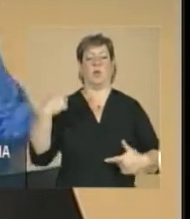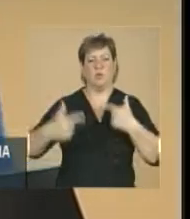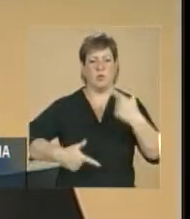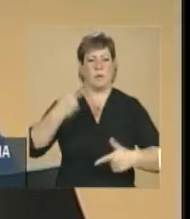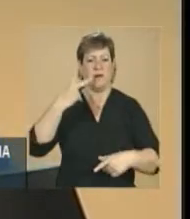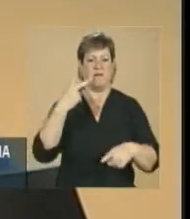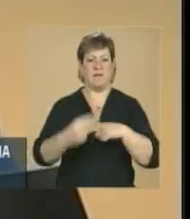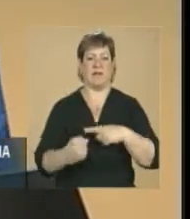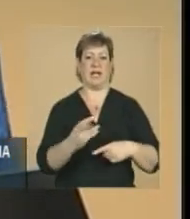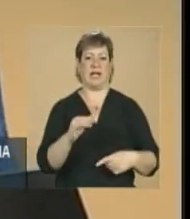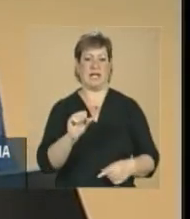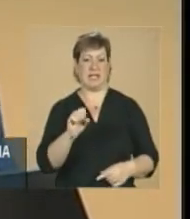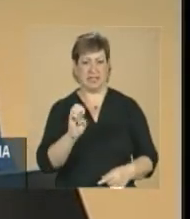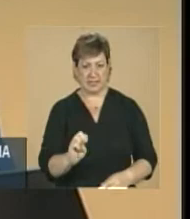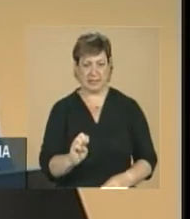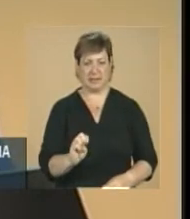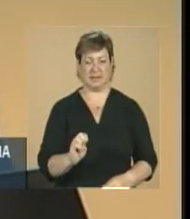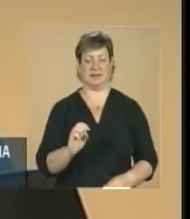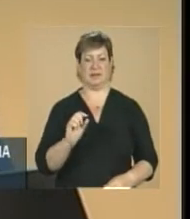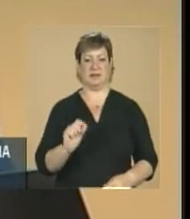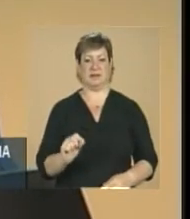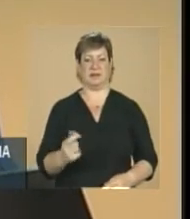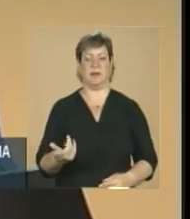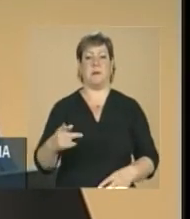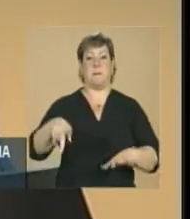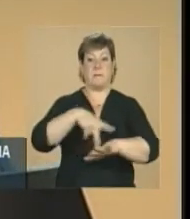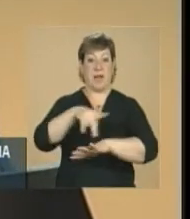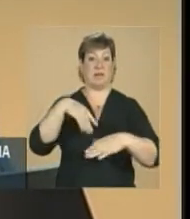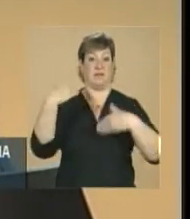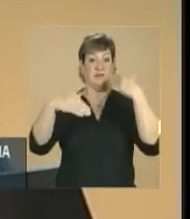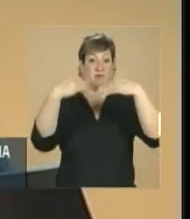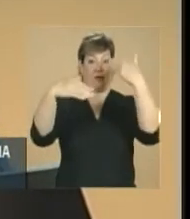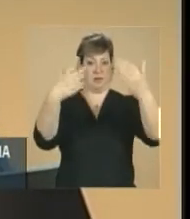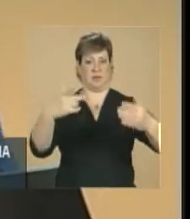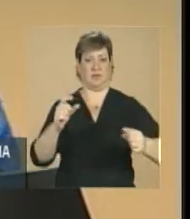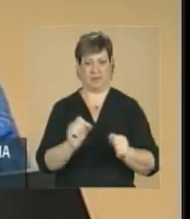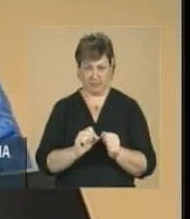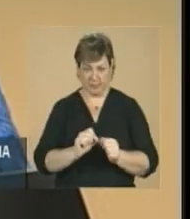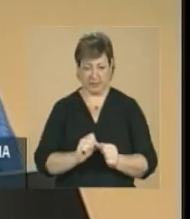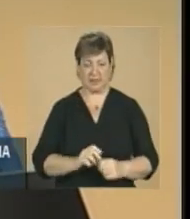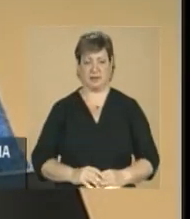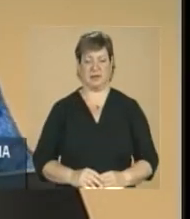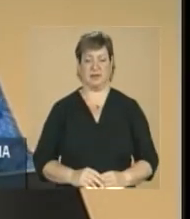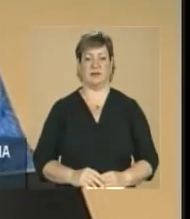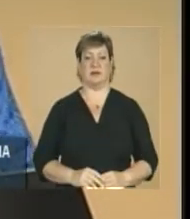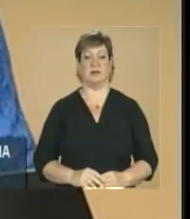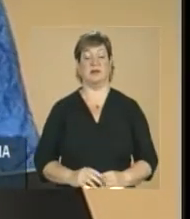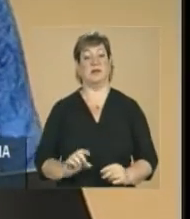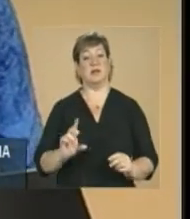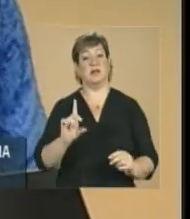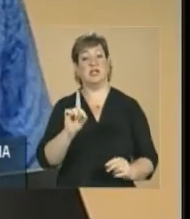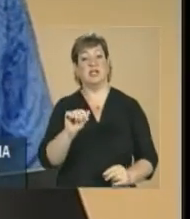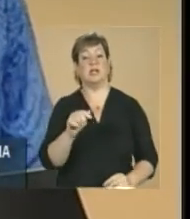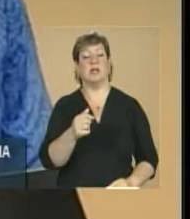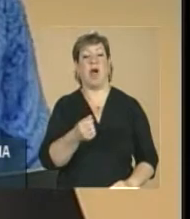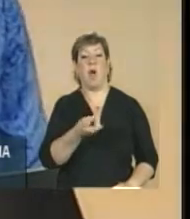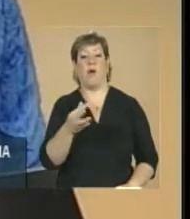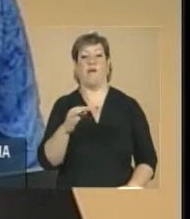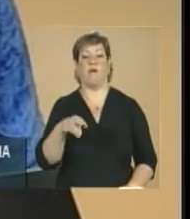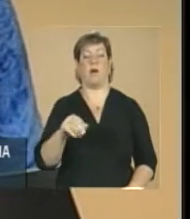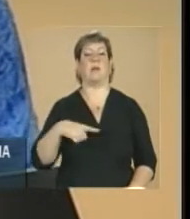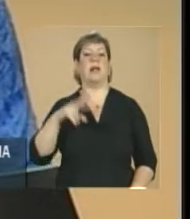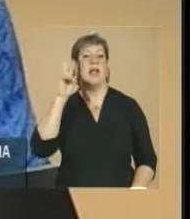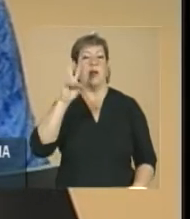padrão de combate à crise que os países desenvolvidos adotam e que, de alguma forma, lembram muito